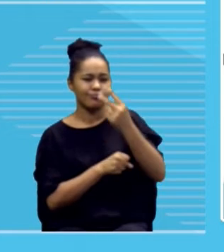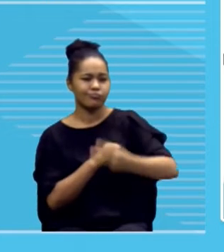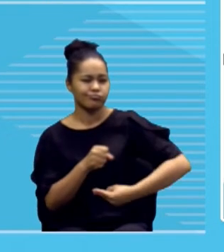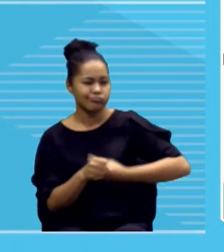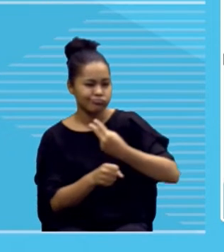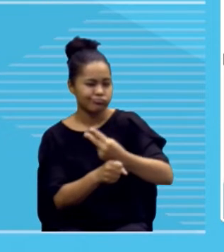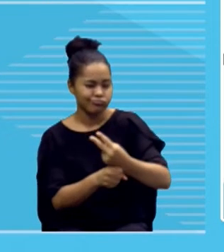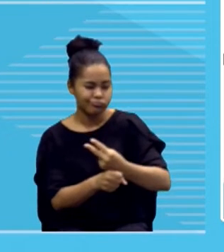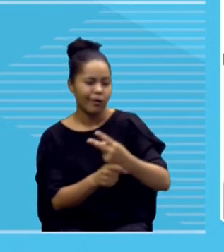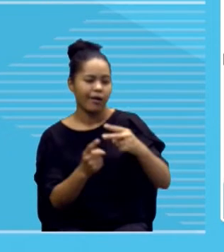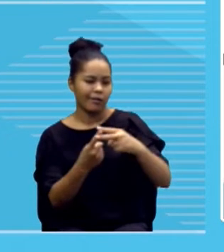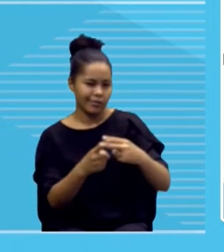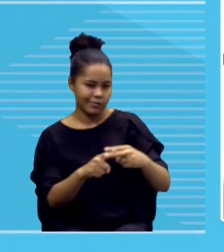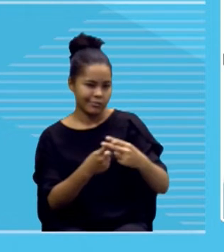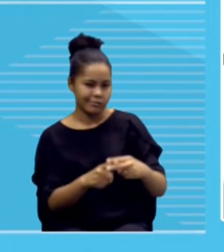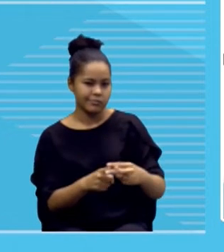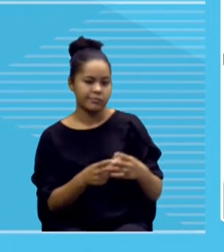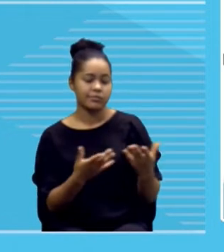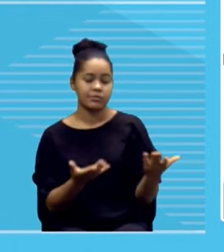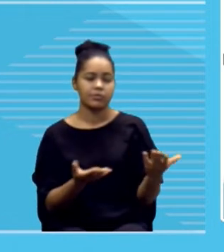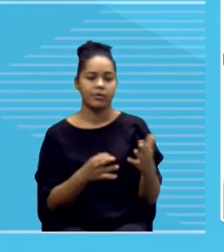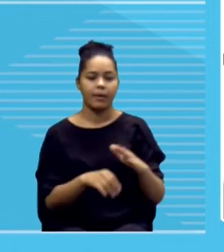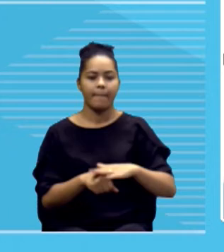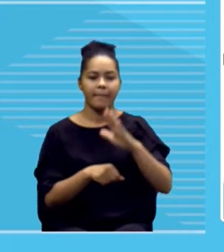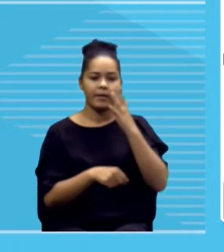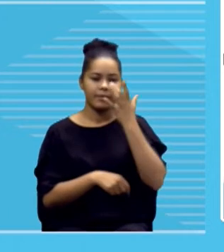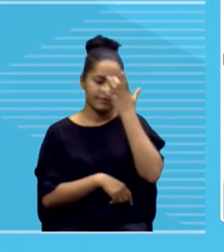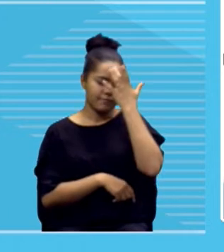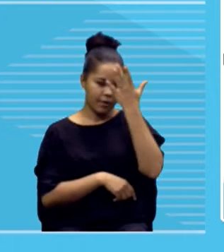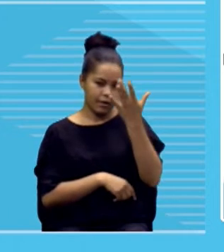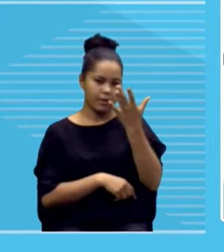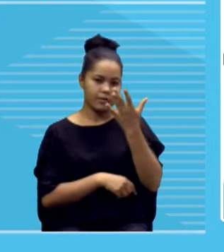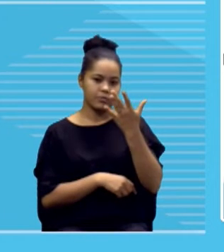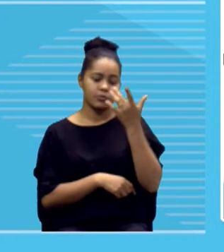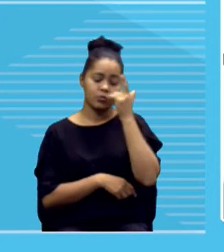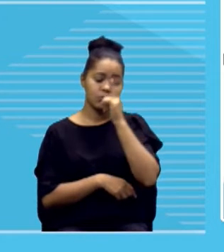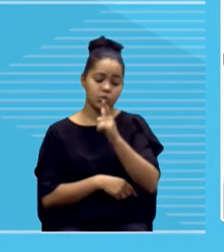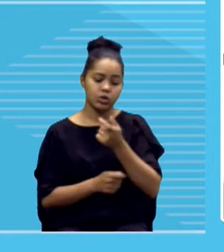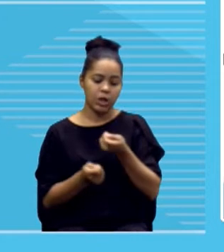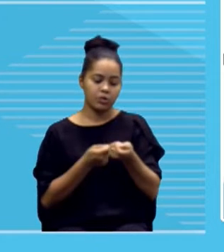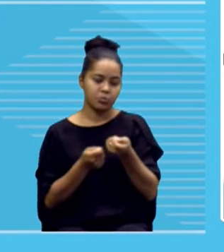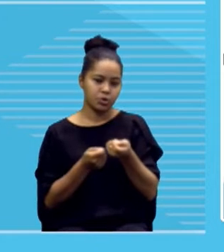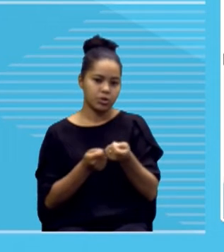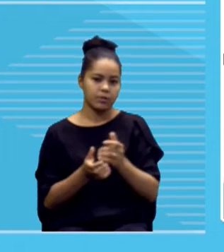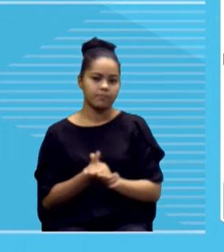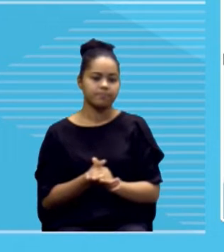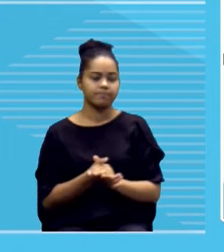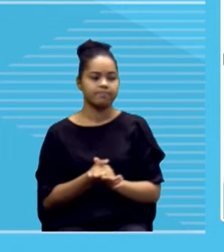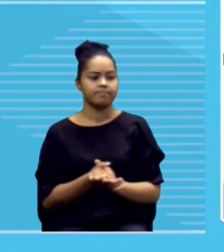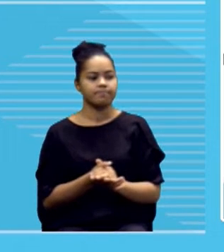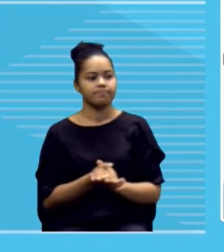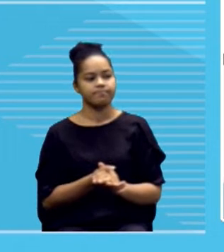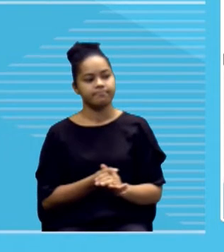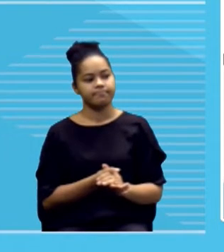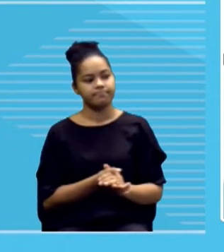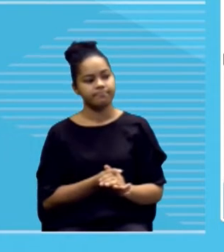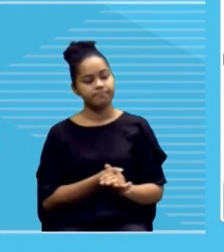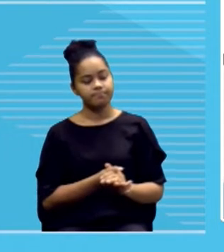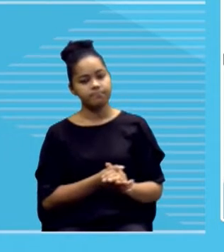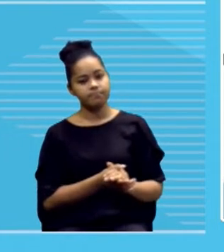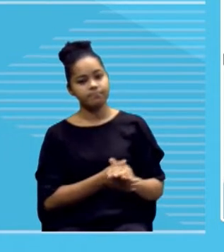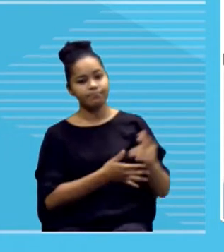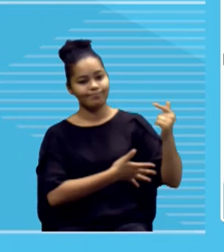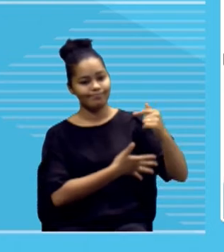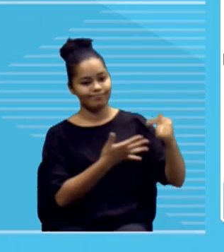não constante. Então, é mais fácil você manter aquilo ali. Desvantagens. Queda de performance produtiva nos